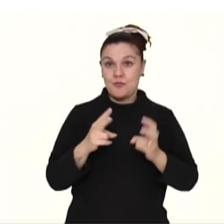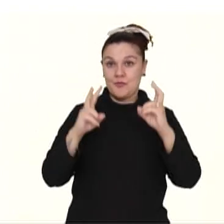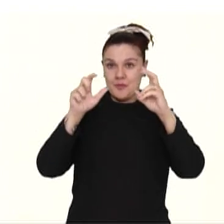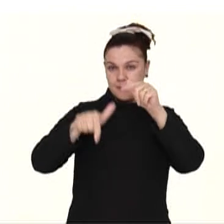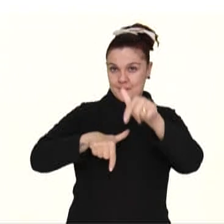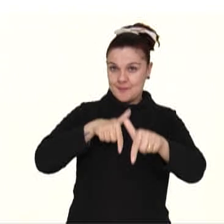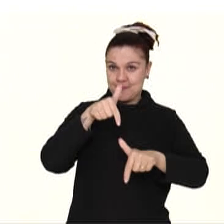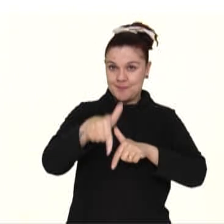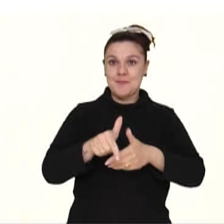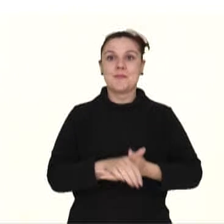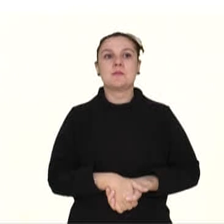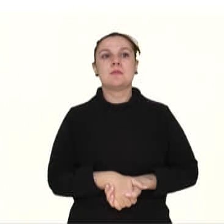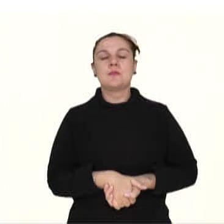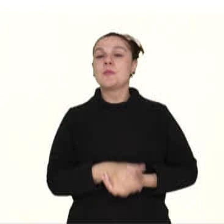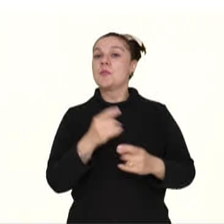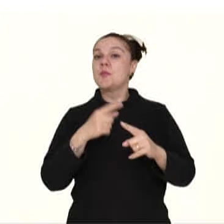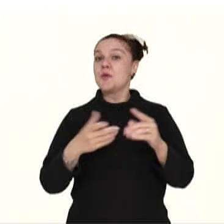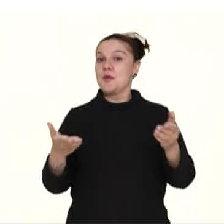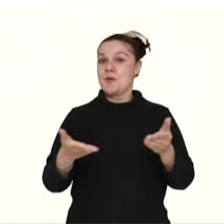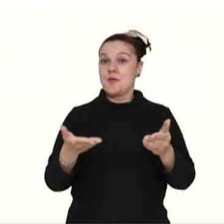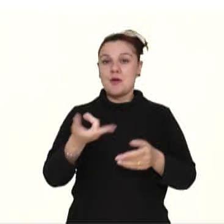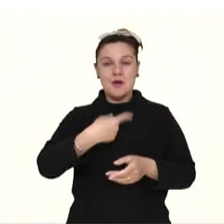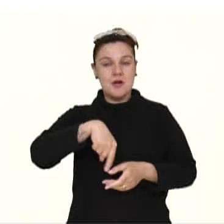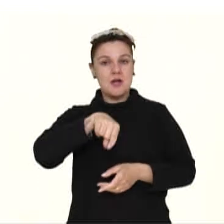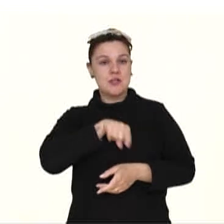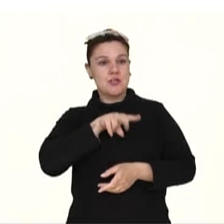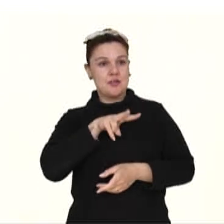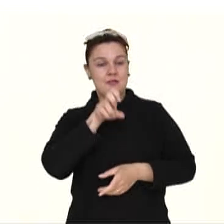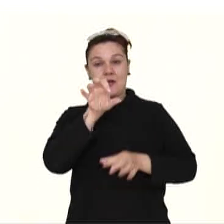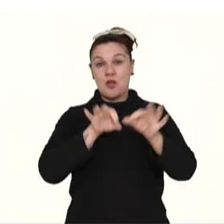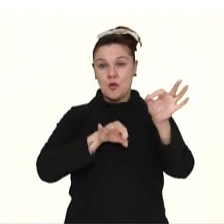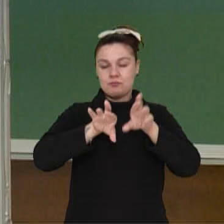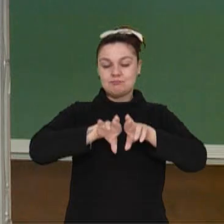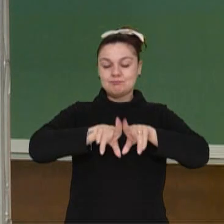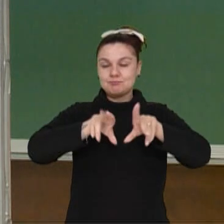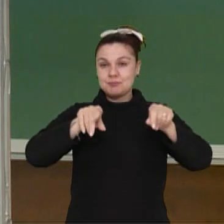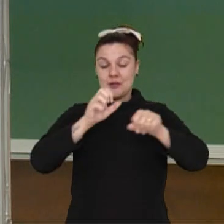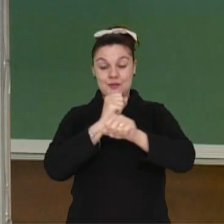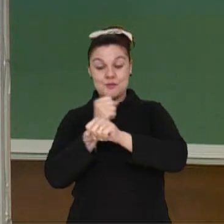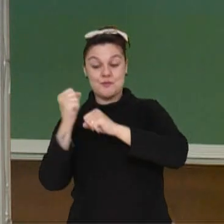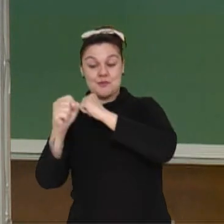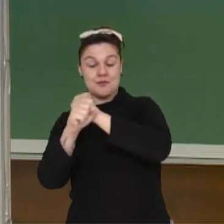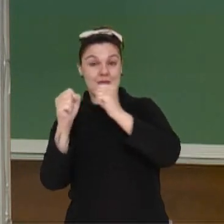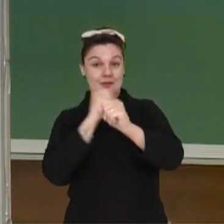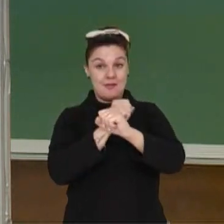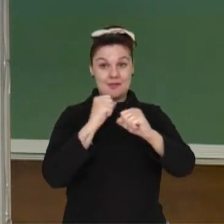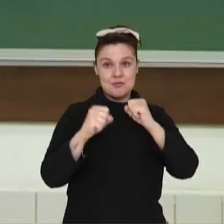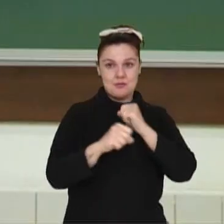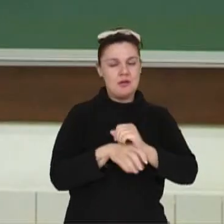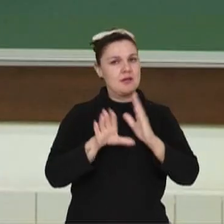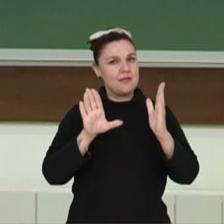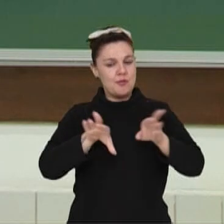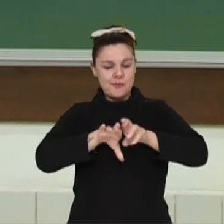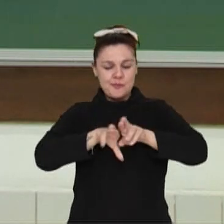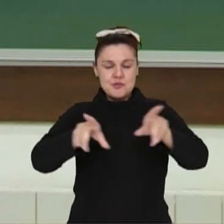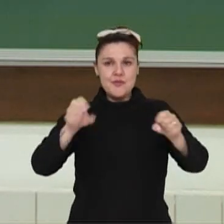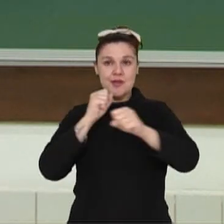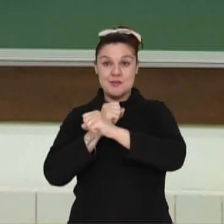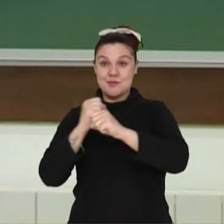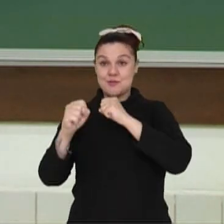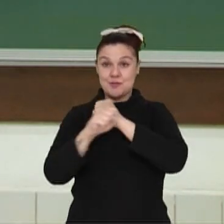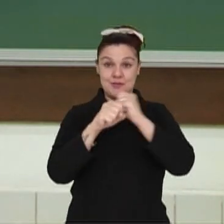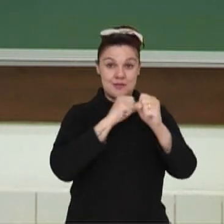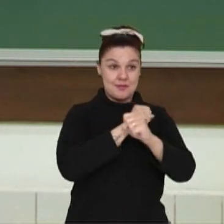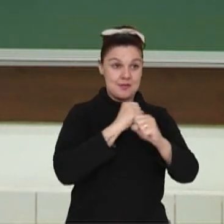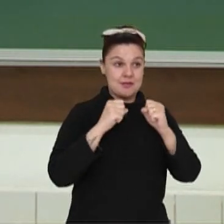do trabalho. Porque hoje a gente vai falar sobre o trabalho nas diferentes sociedades. Se a gente está falando de diferentes sociedades,